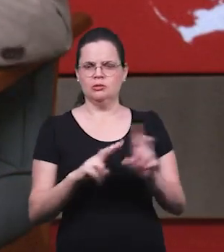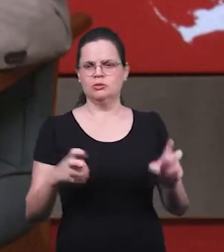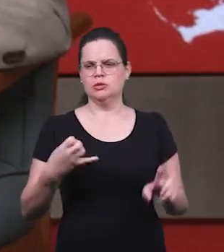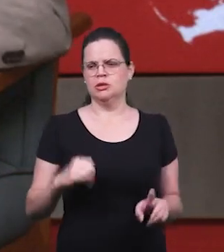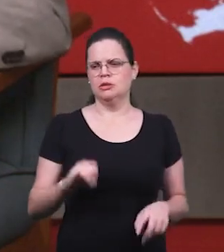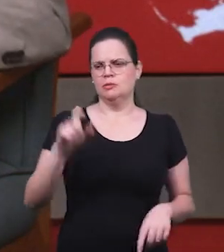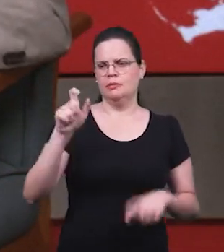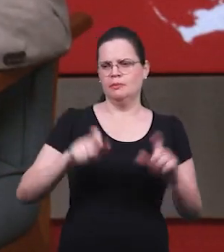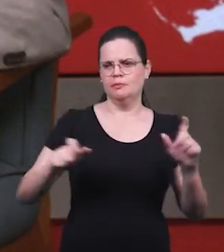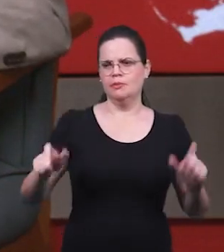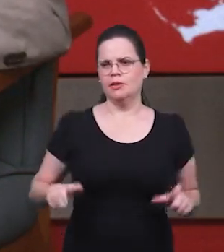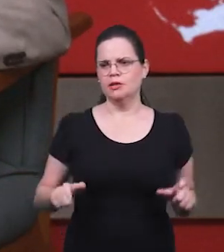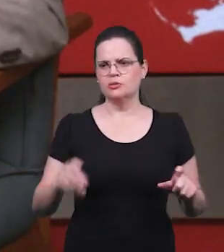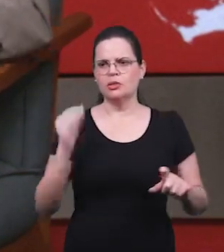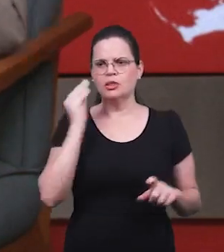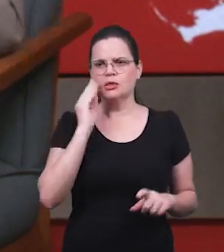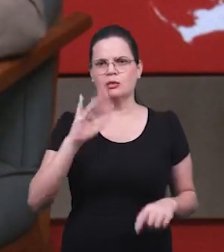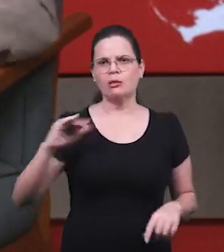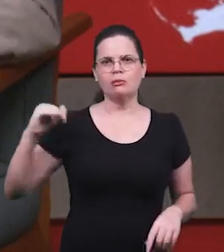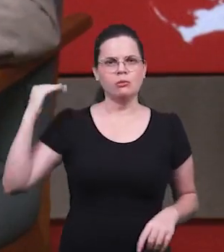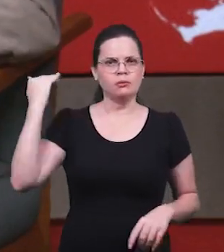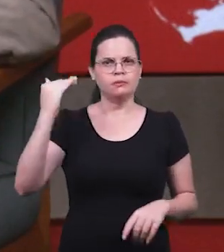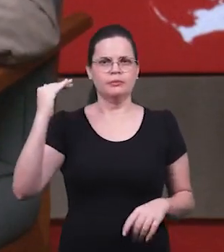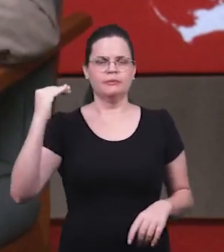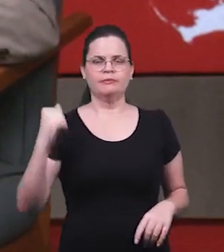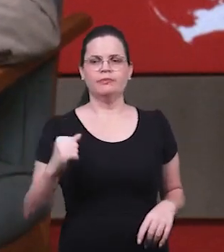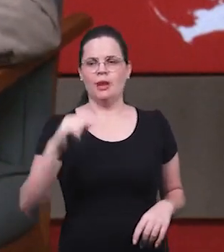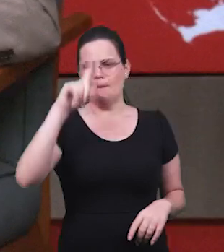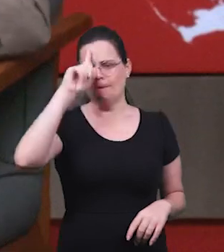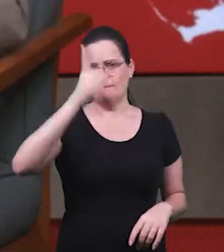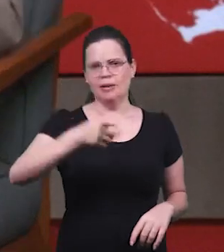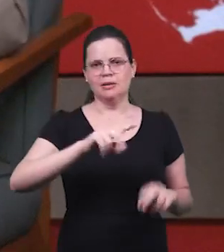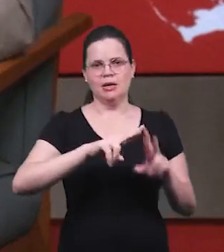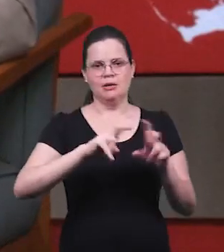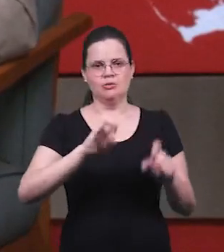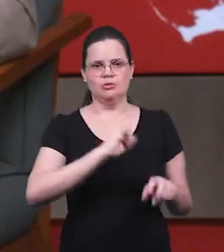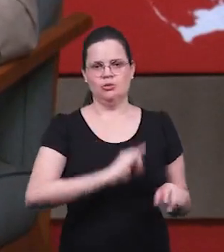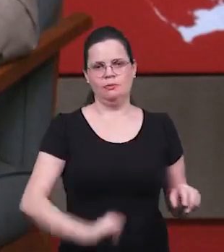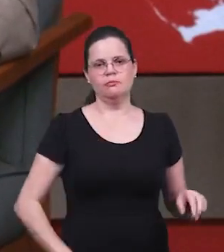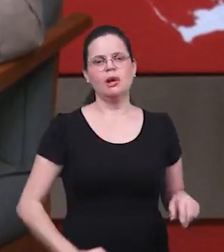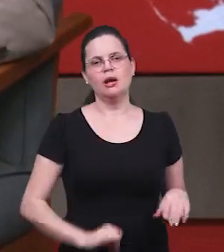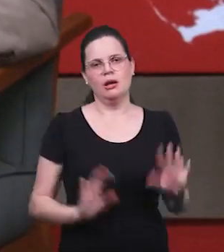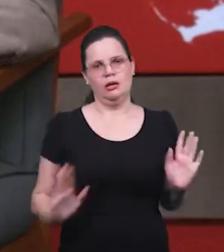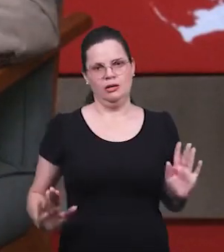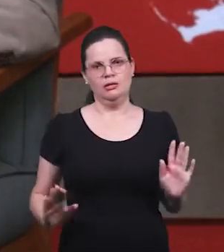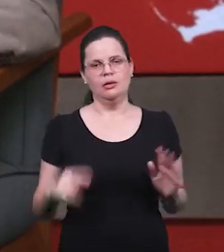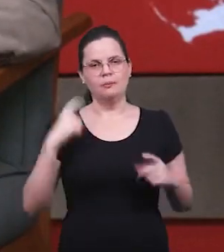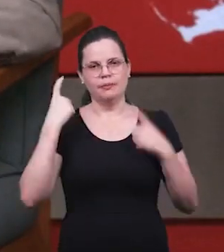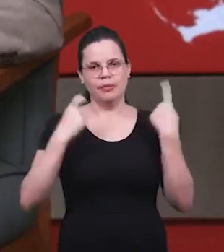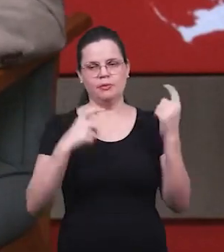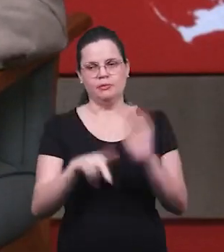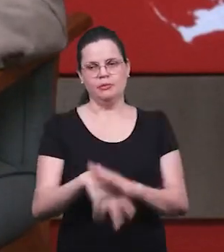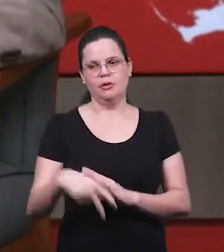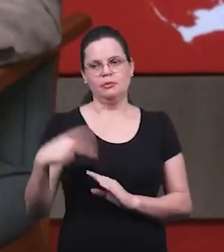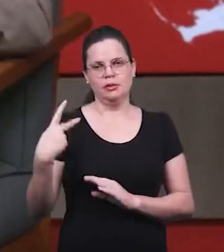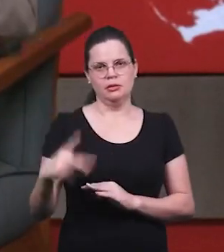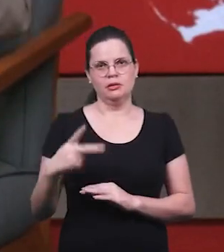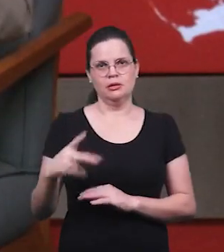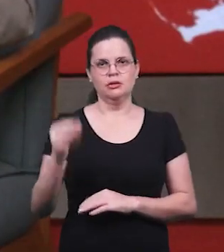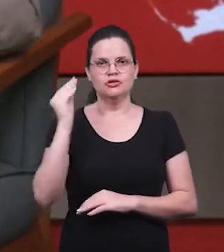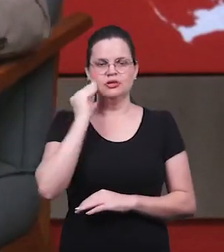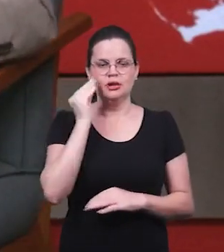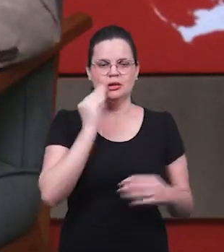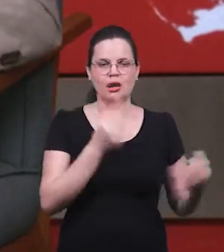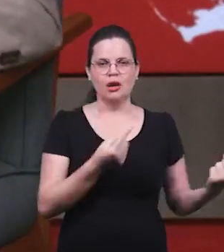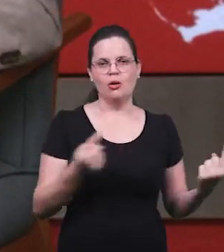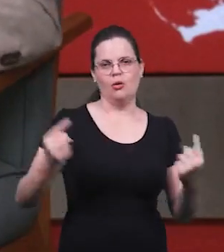pudesse se interpor aquilo que era a política do Império, ou seja, alguém que pudesse se